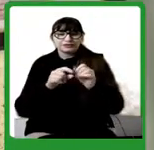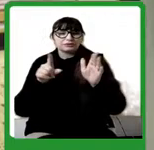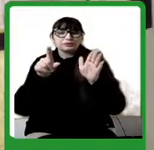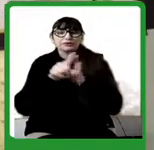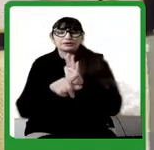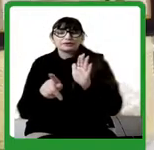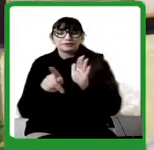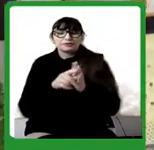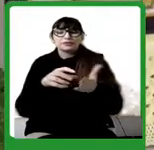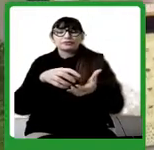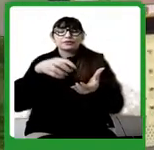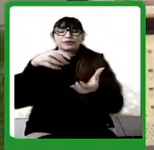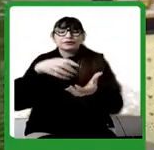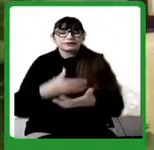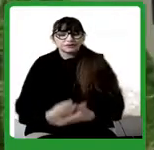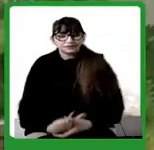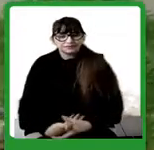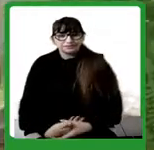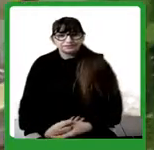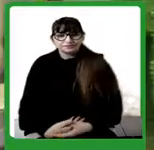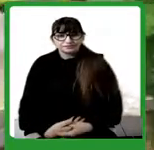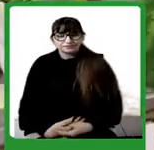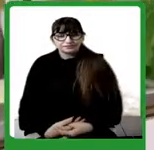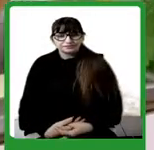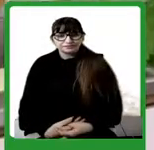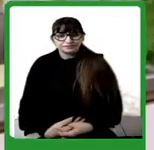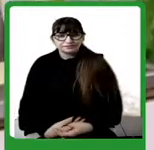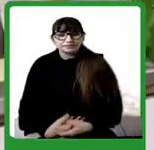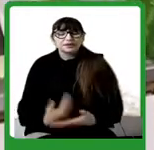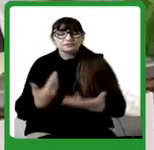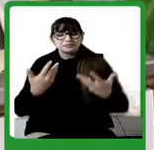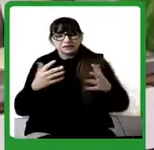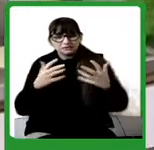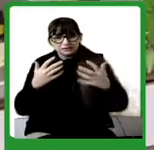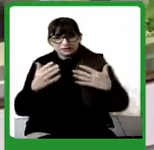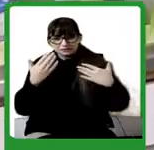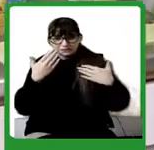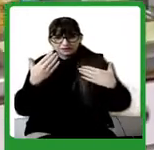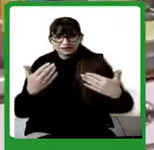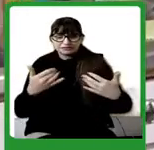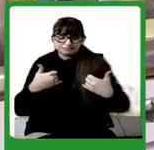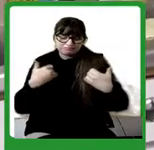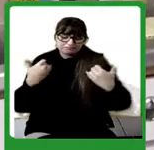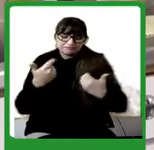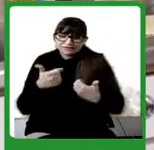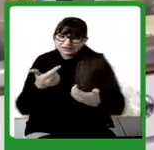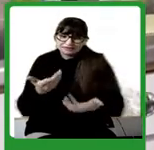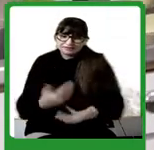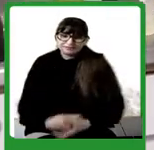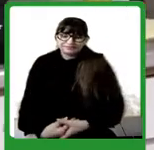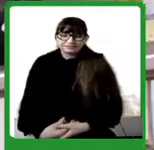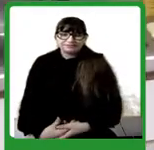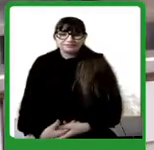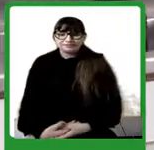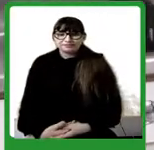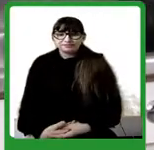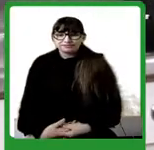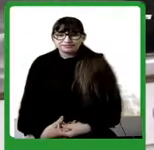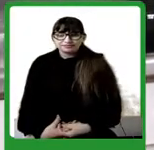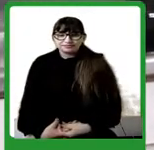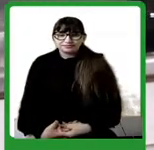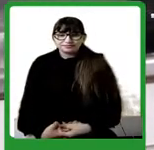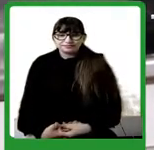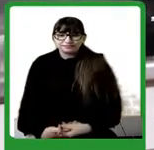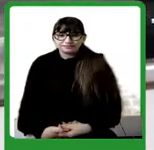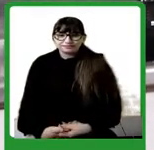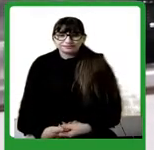Vamos ver. Ana Mara Bagatini mandou parabéns. Obrigada, não tô de aniversário, querida. Vamos ver o que mais. É, manda